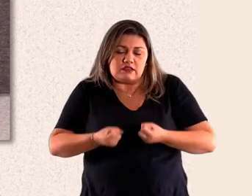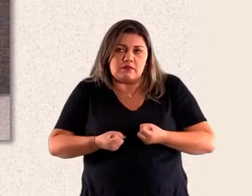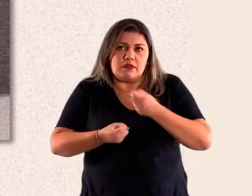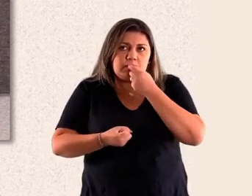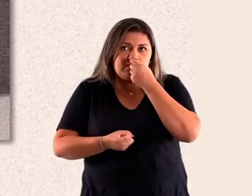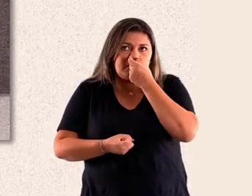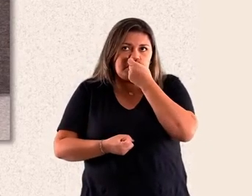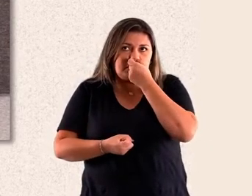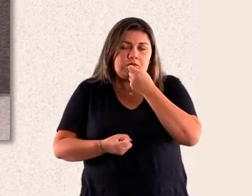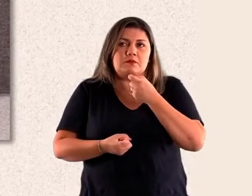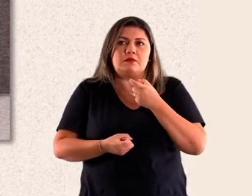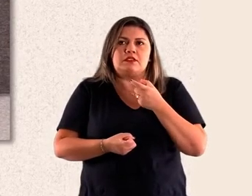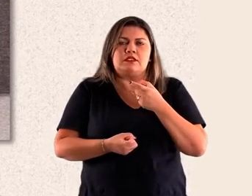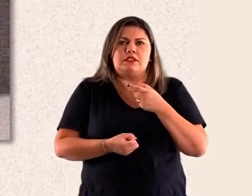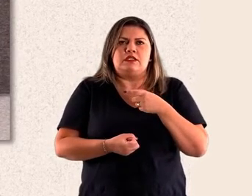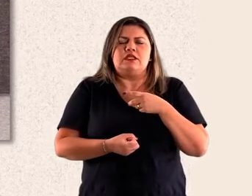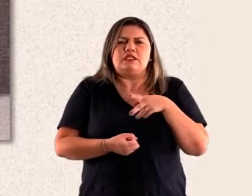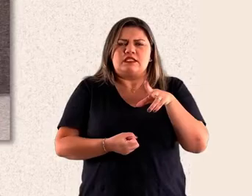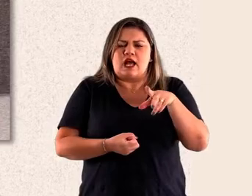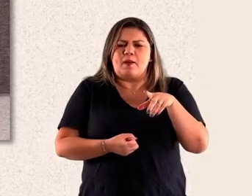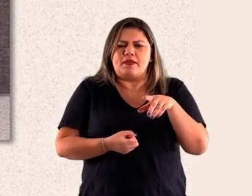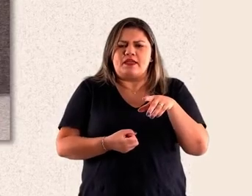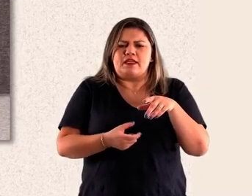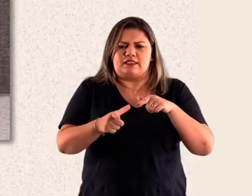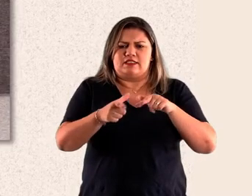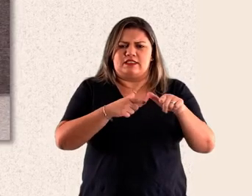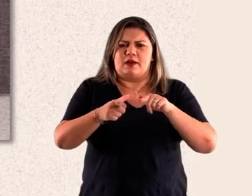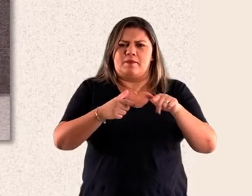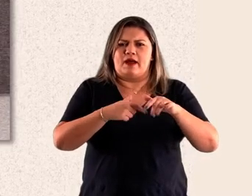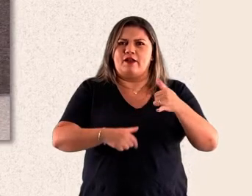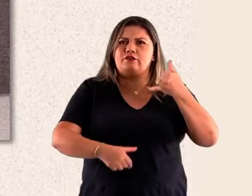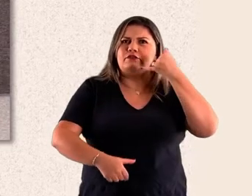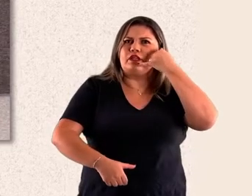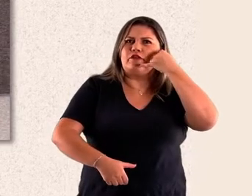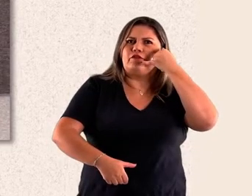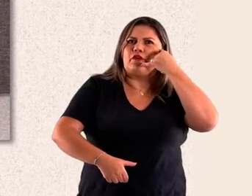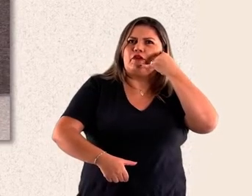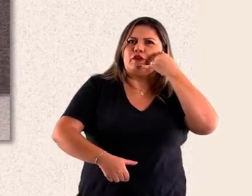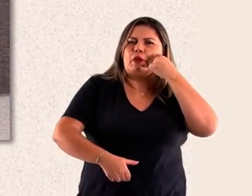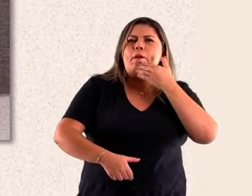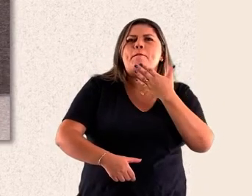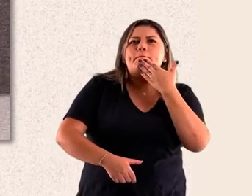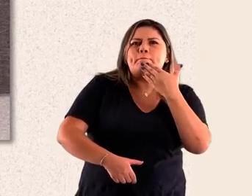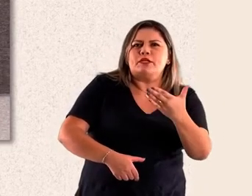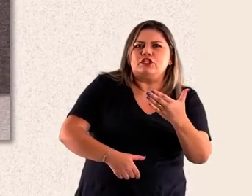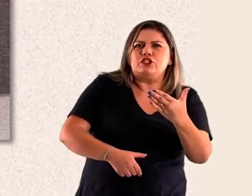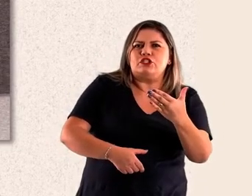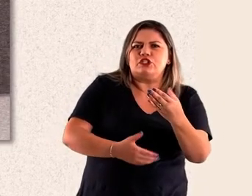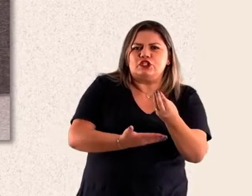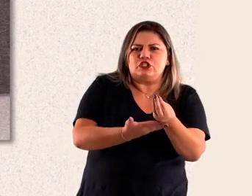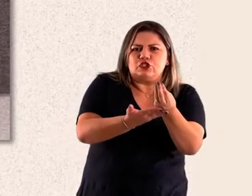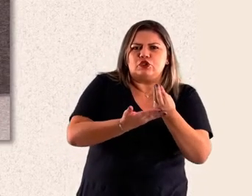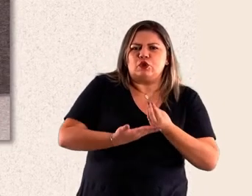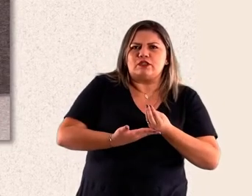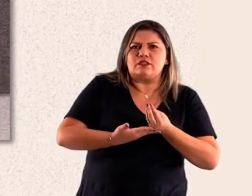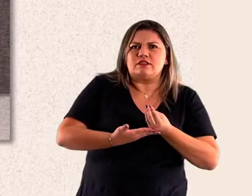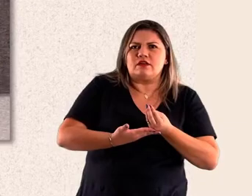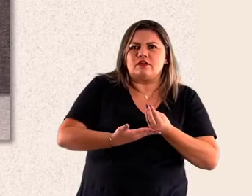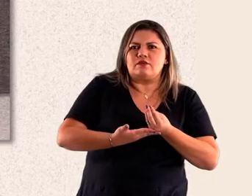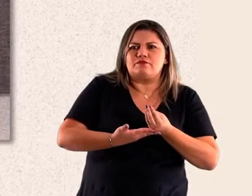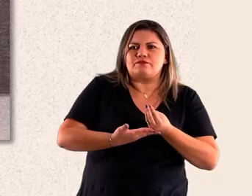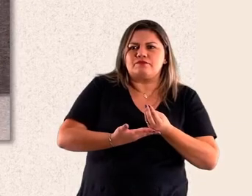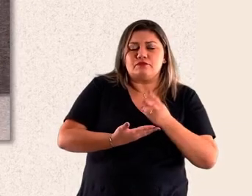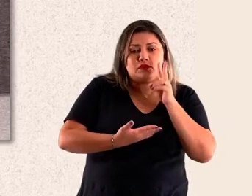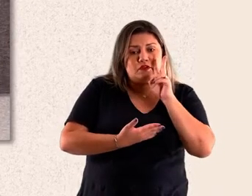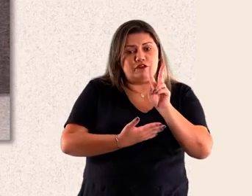aquelas serviço de telemarketing que eles ligam para pedir doação e eles eles viram que